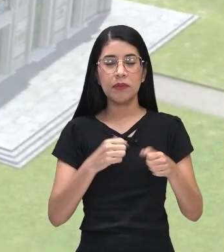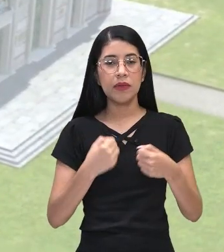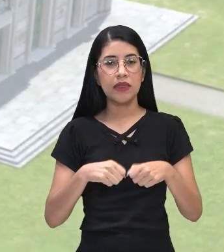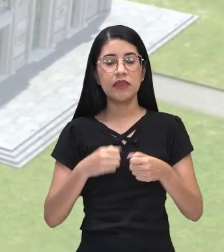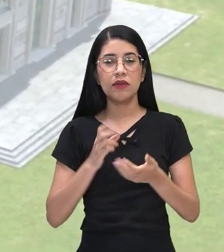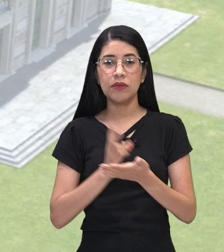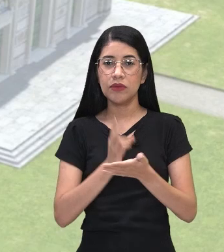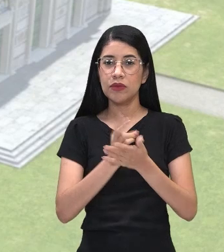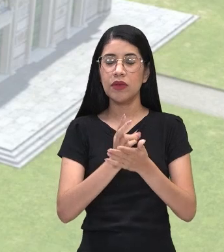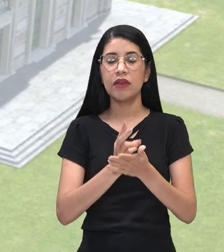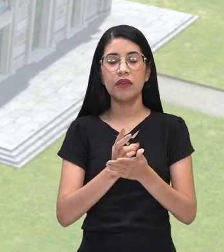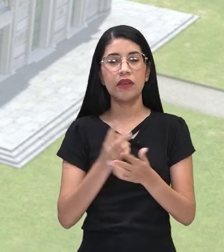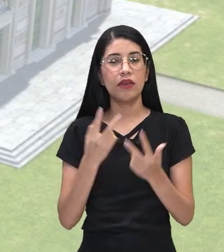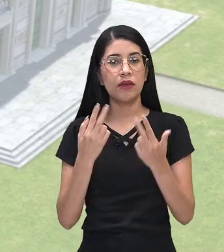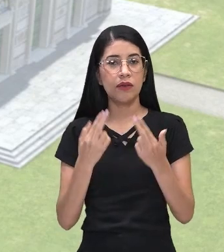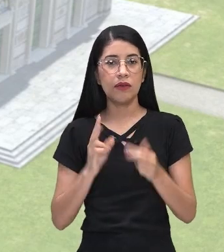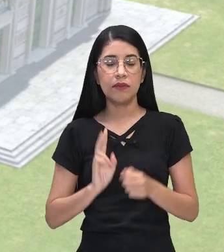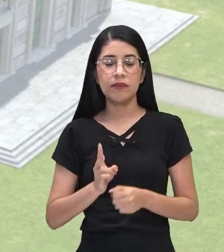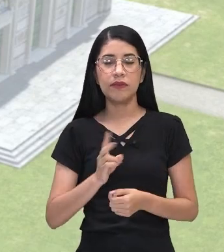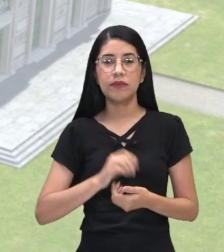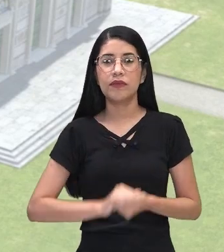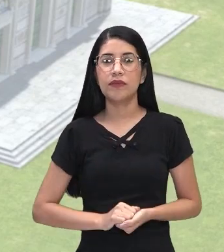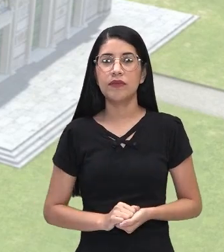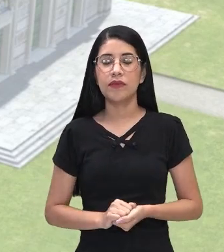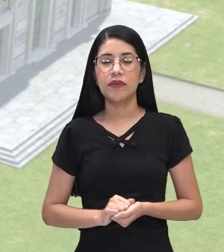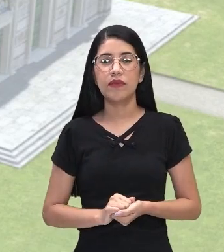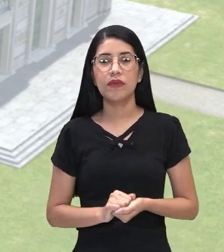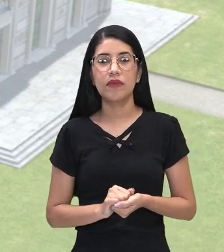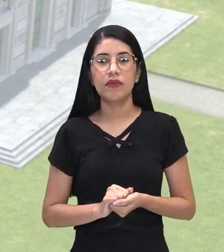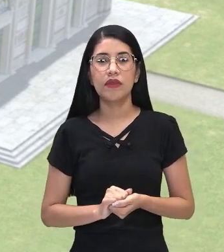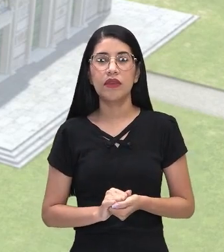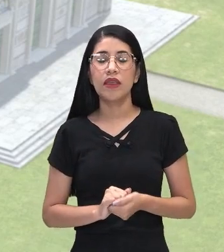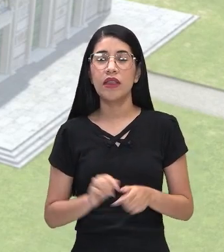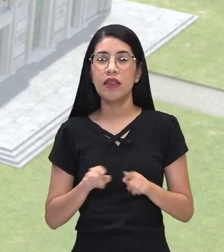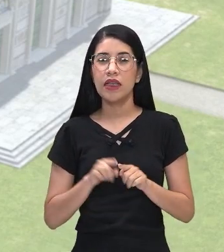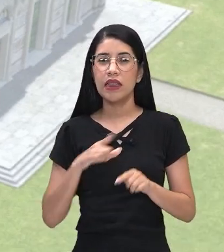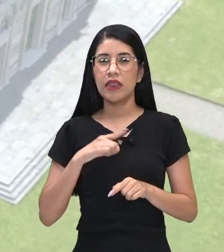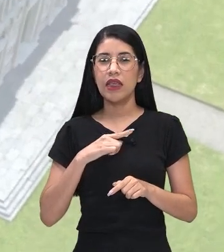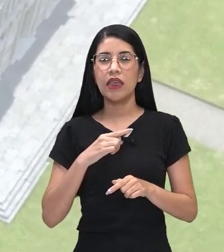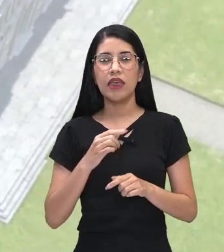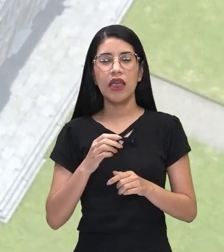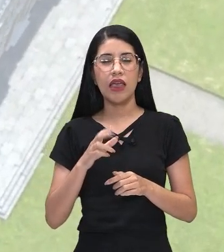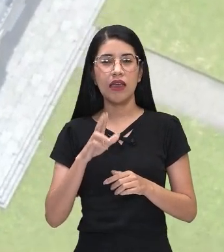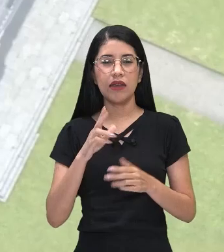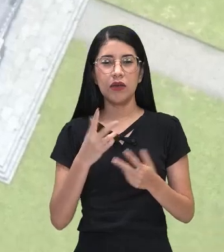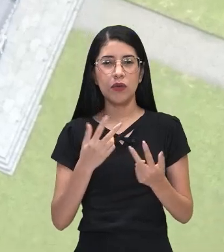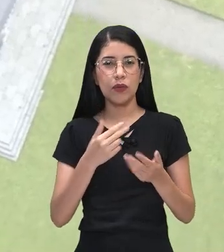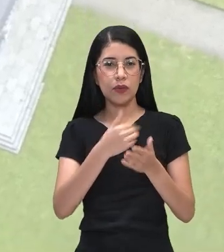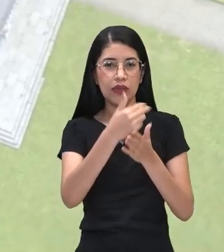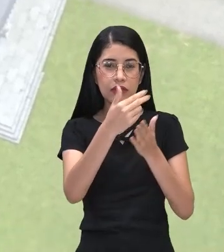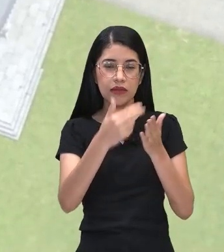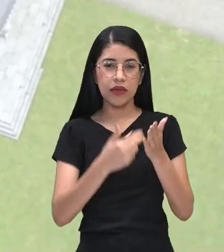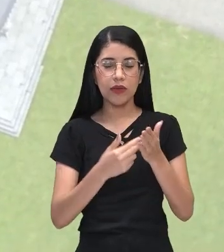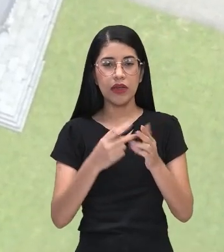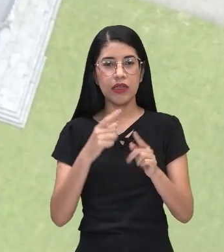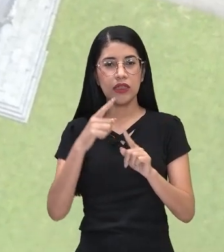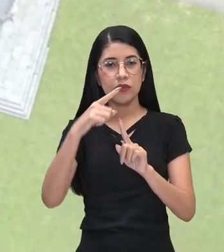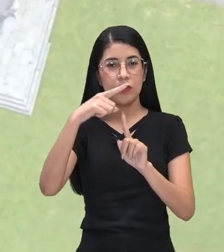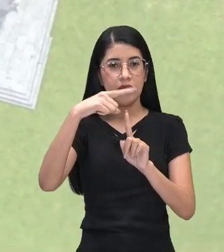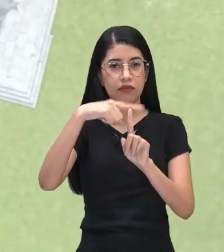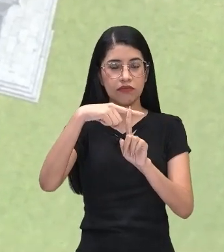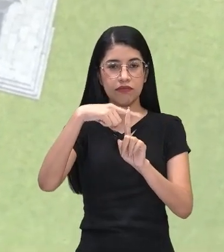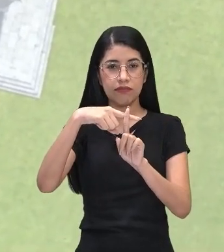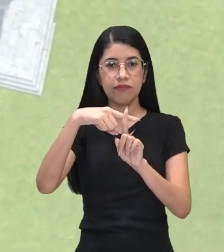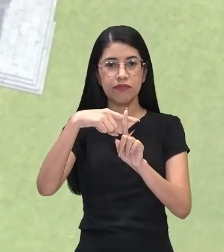da humanidade. O edifício ele tem uma planta num desenho de cruz, como vocês podem ver aqui em cima,